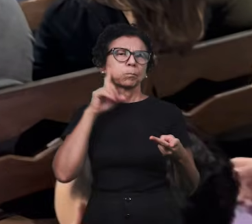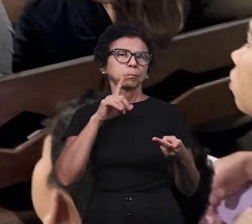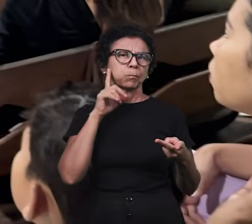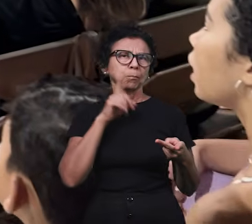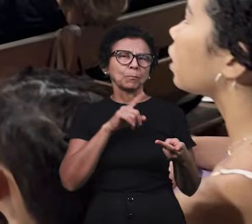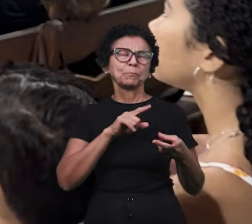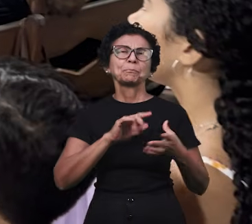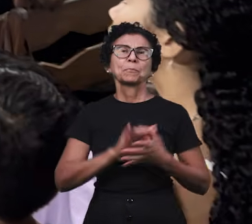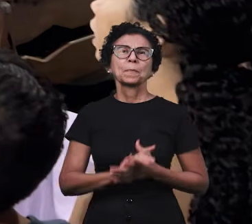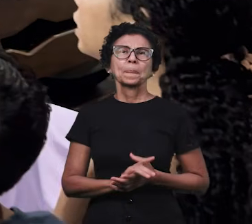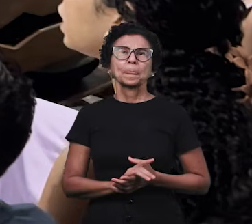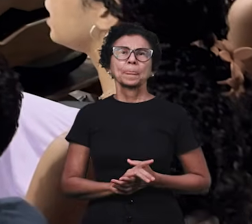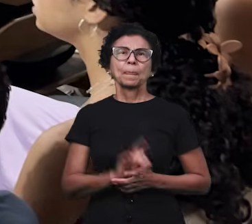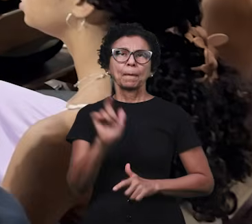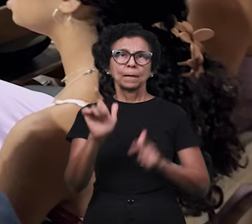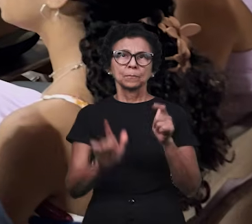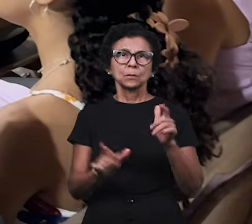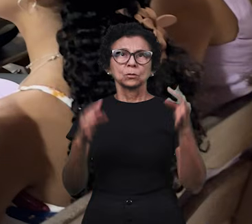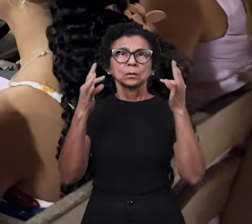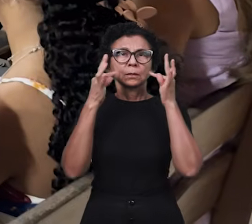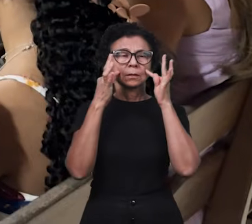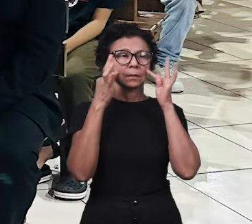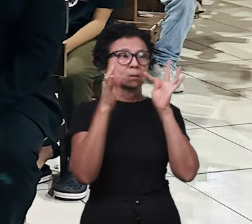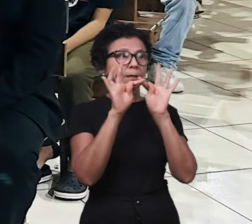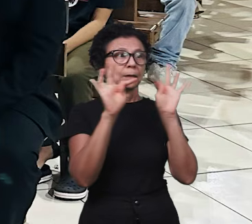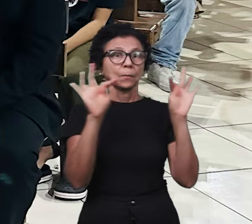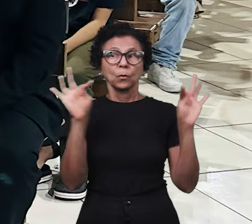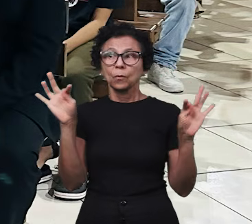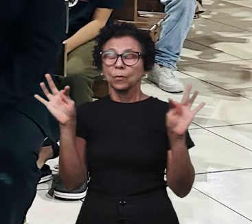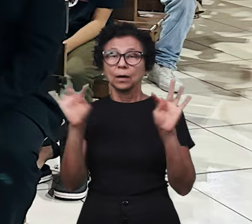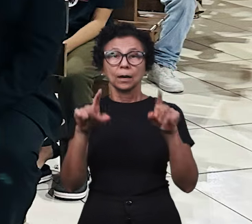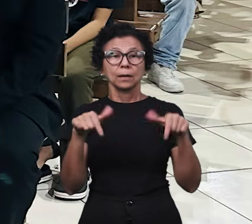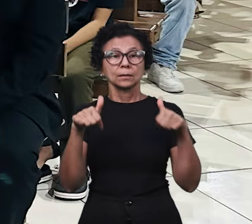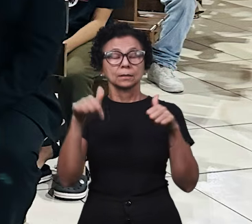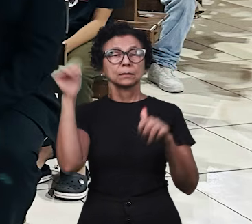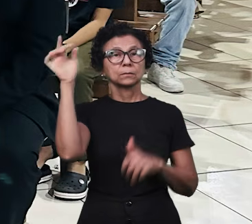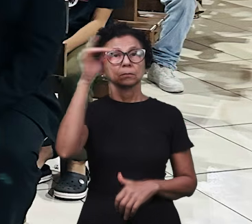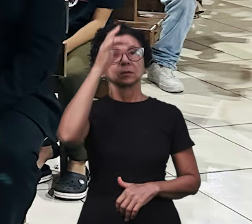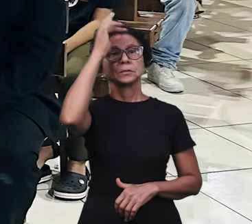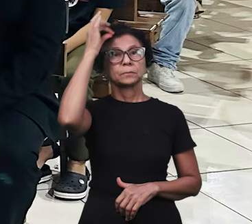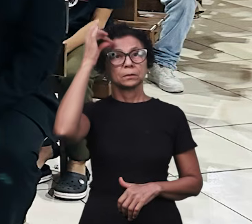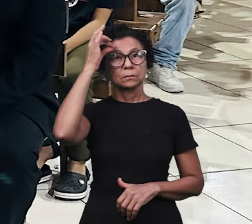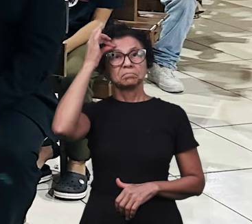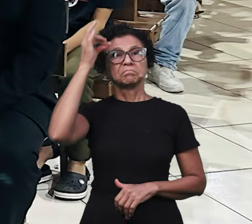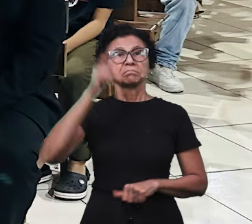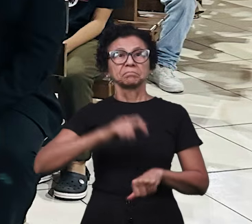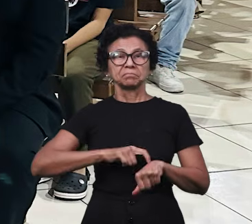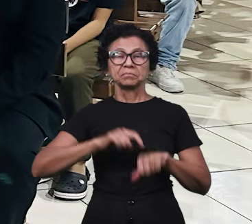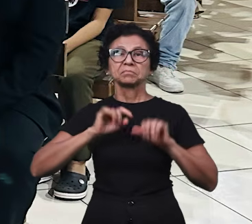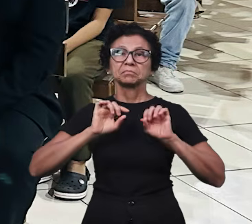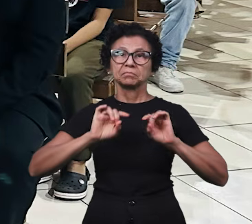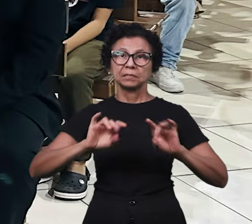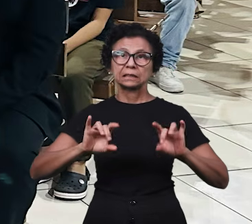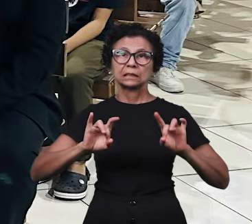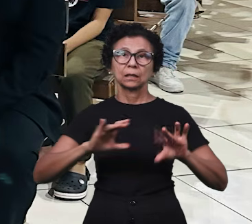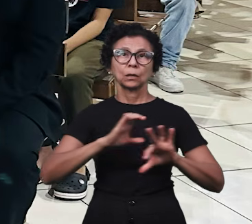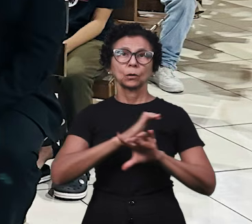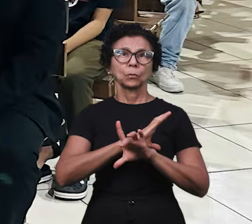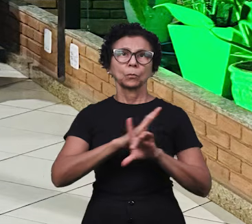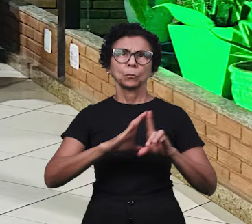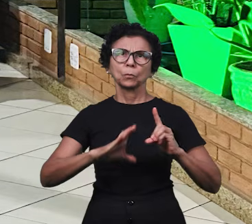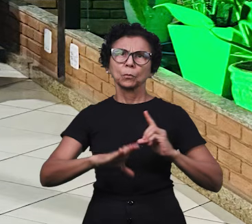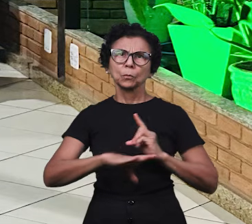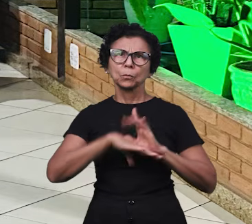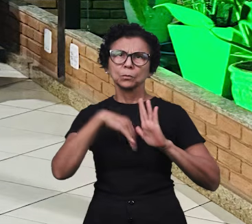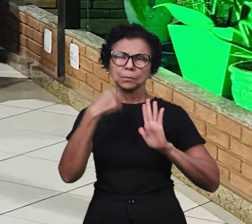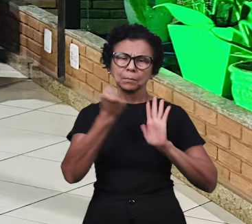Estados Unidos. Todos os presentes puderam testemunhar a comunhão e a operação do Espírito Santo naquele momento especial.